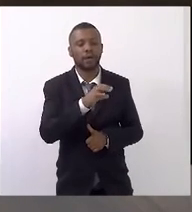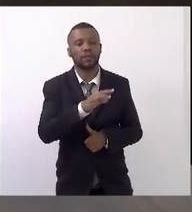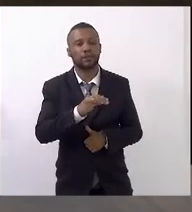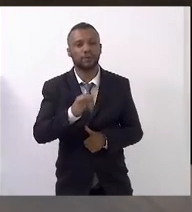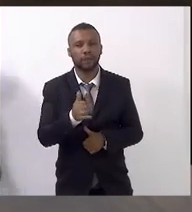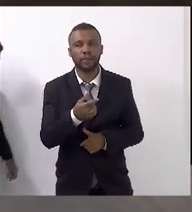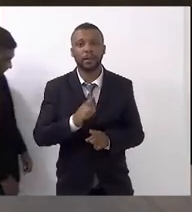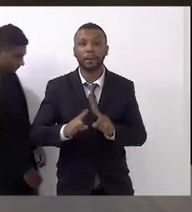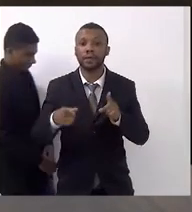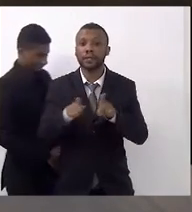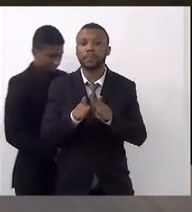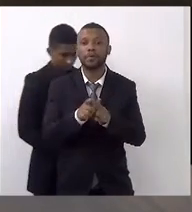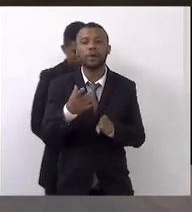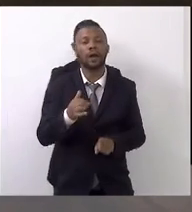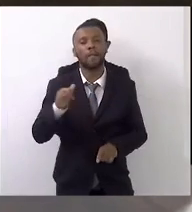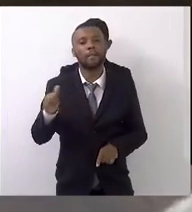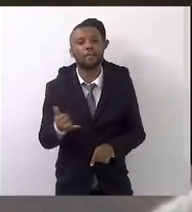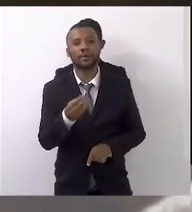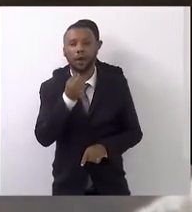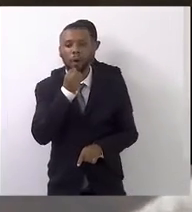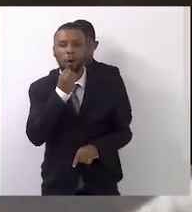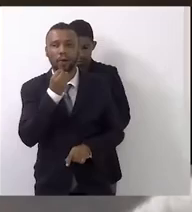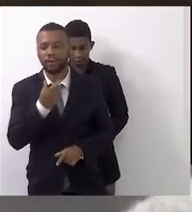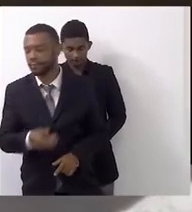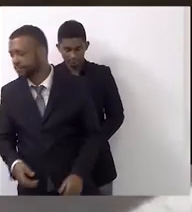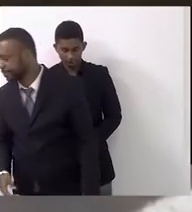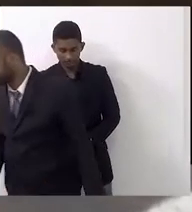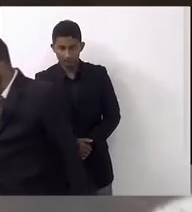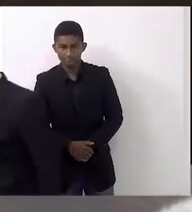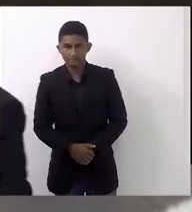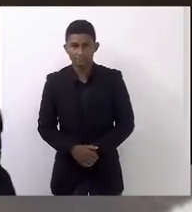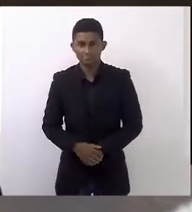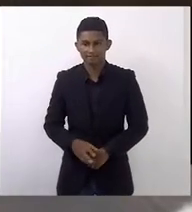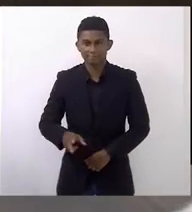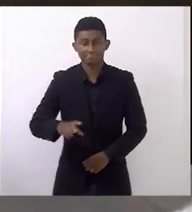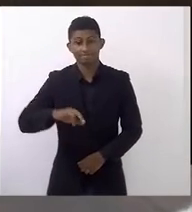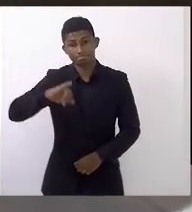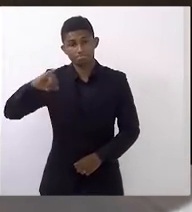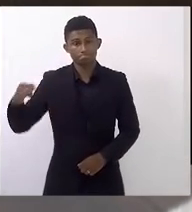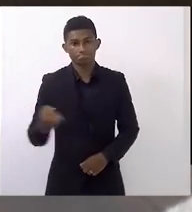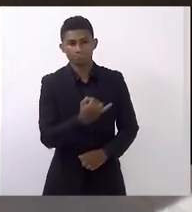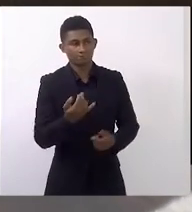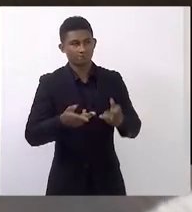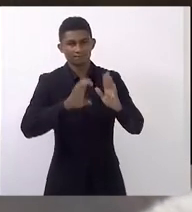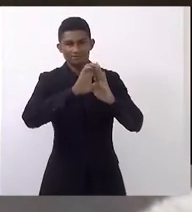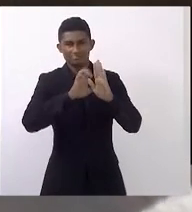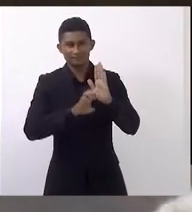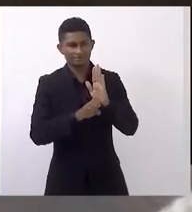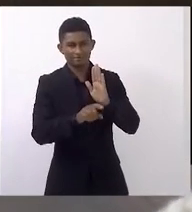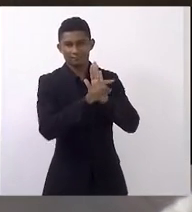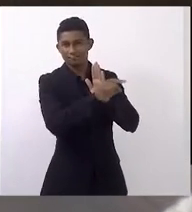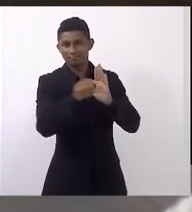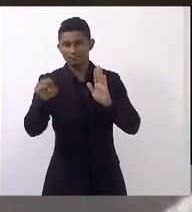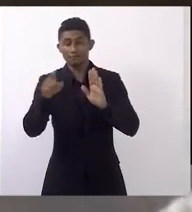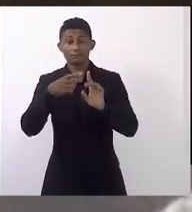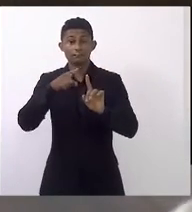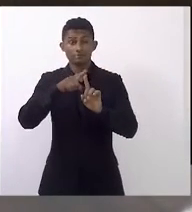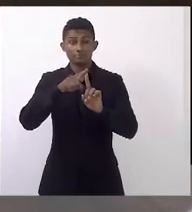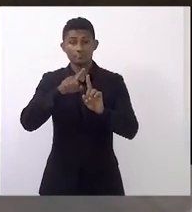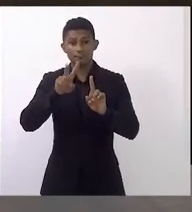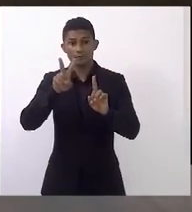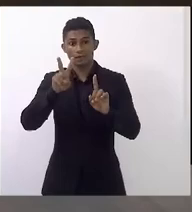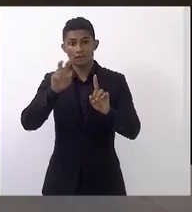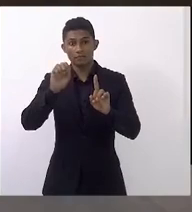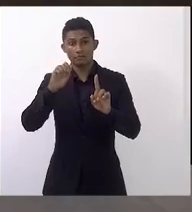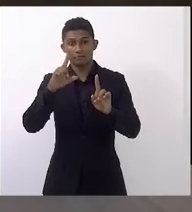mas também aproveitar a oportunidade de agradecer as emendas que foram apresentadas pelos deputados Valdec Carneiro e Carlos Mink,